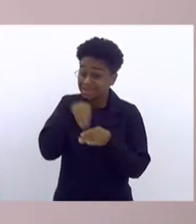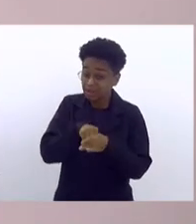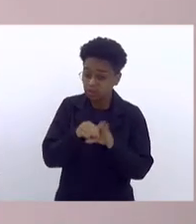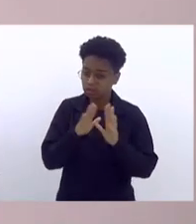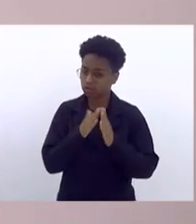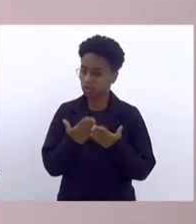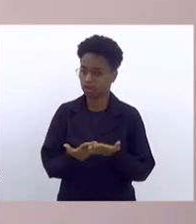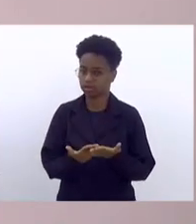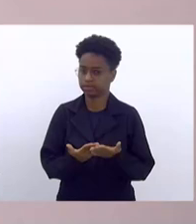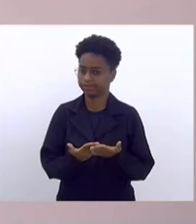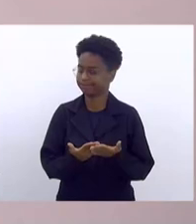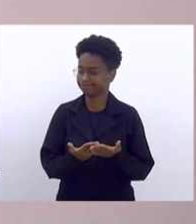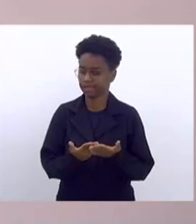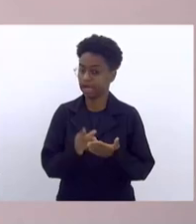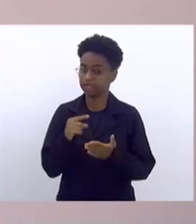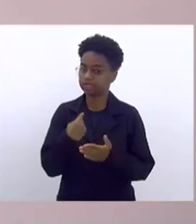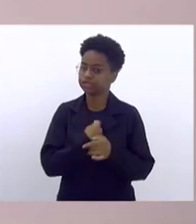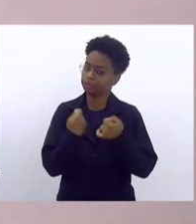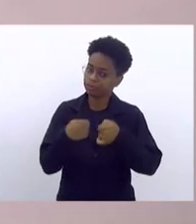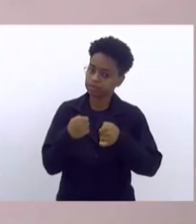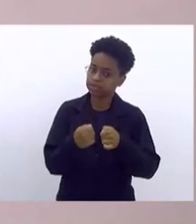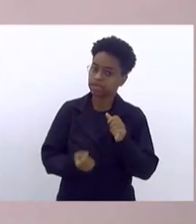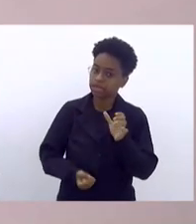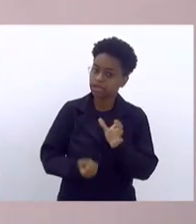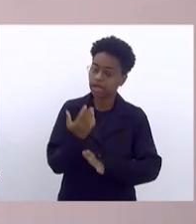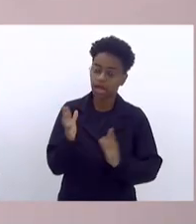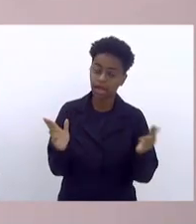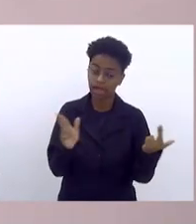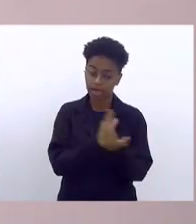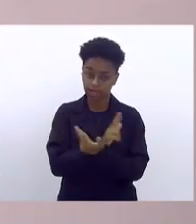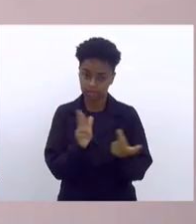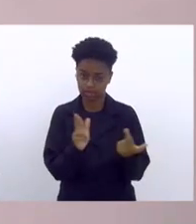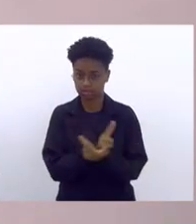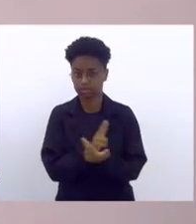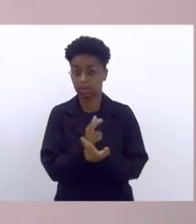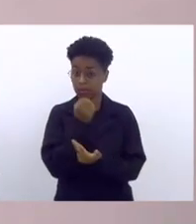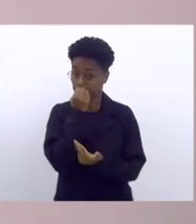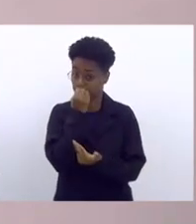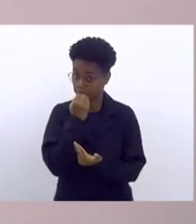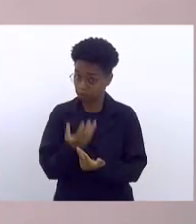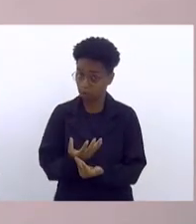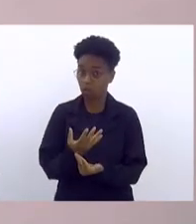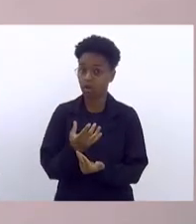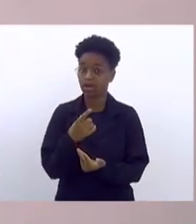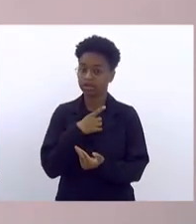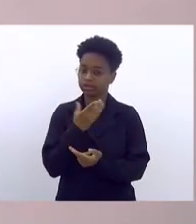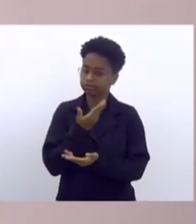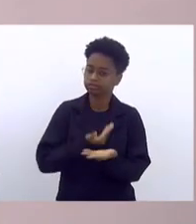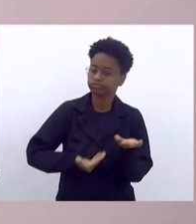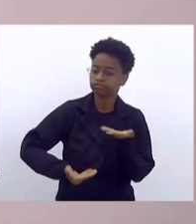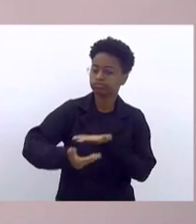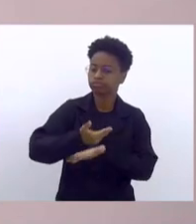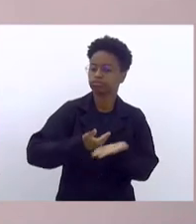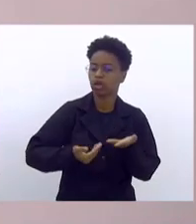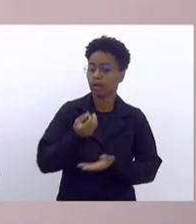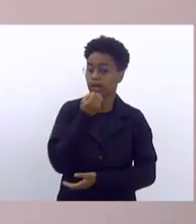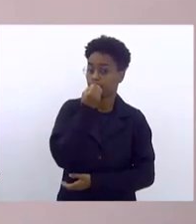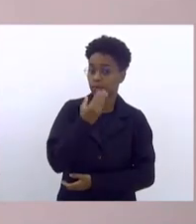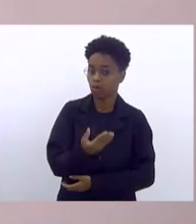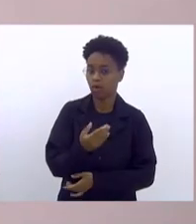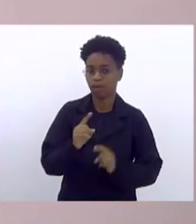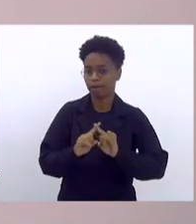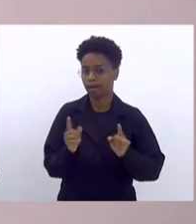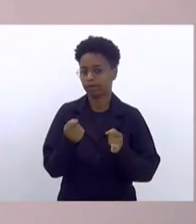escola nós precisamos produzir relações boas com boas mediações que não